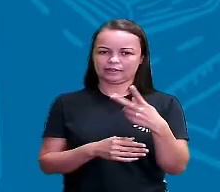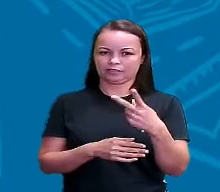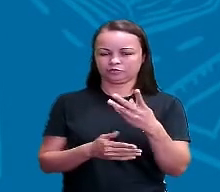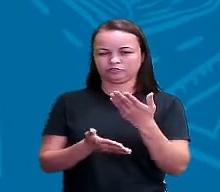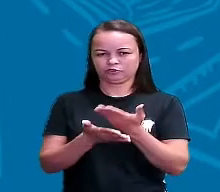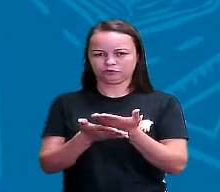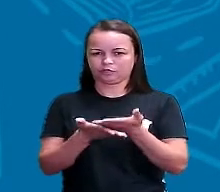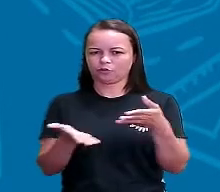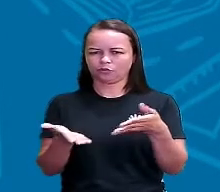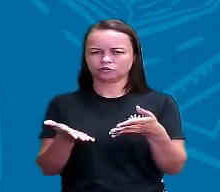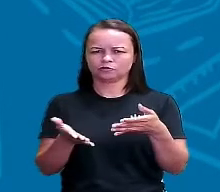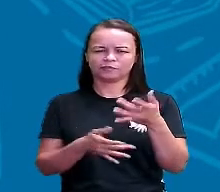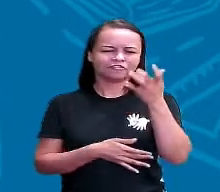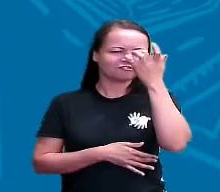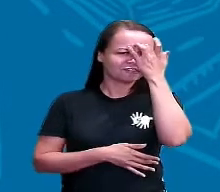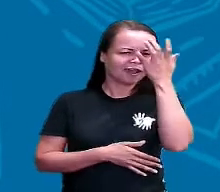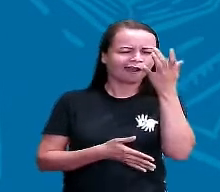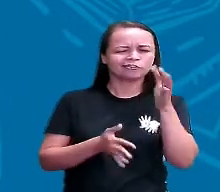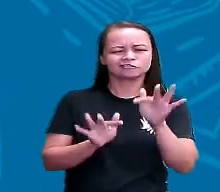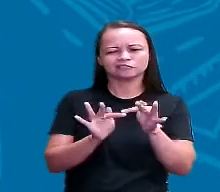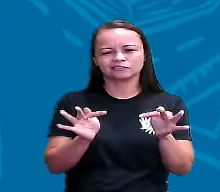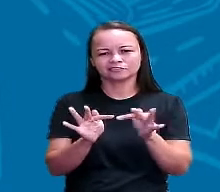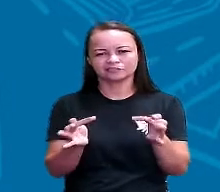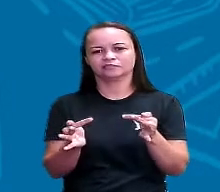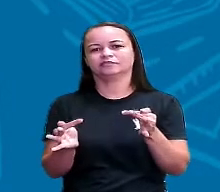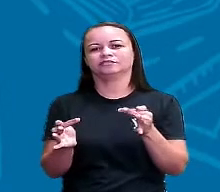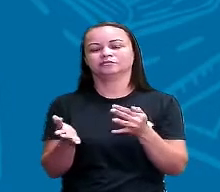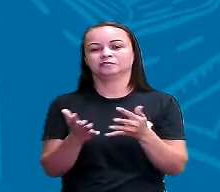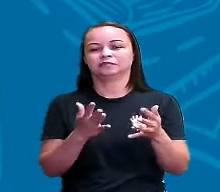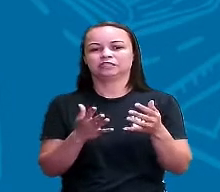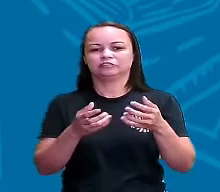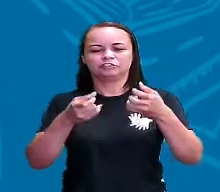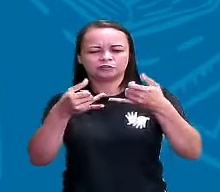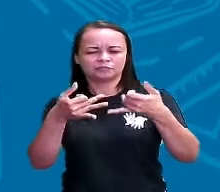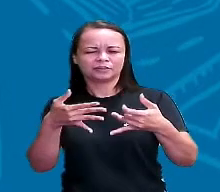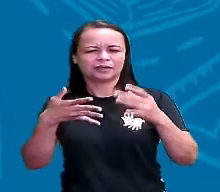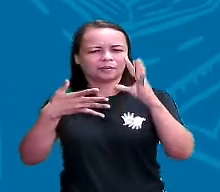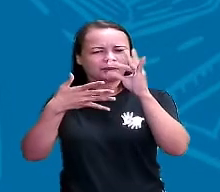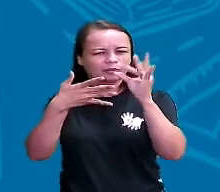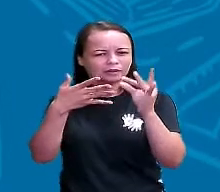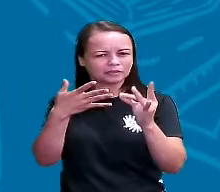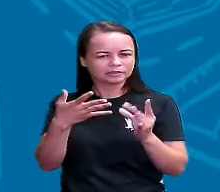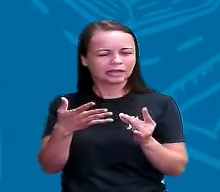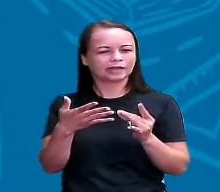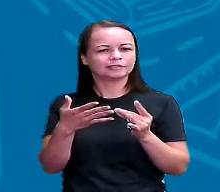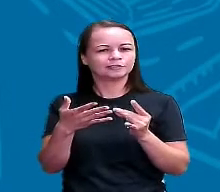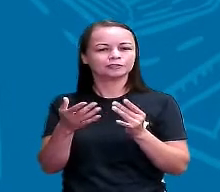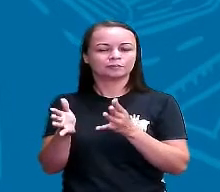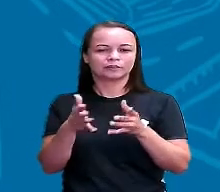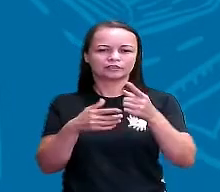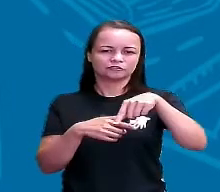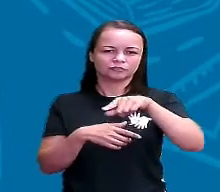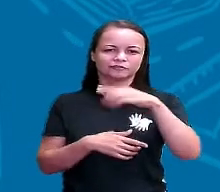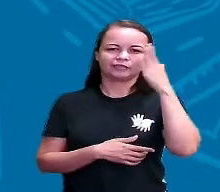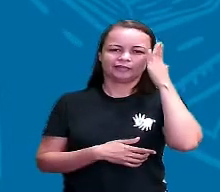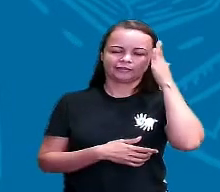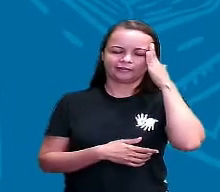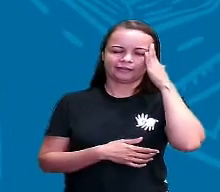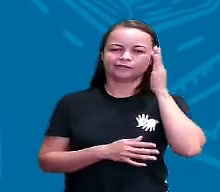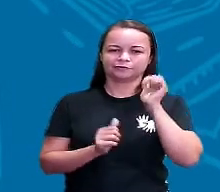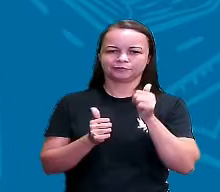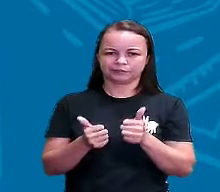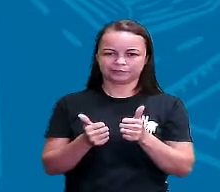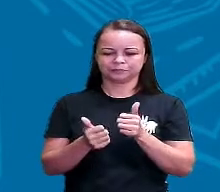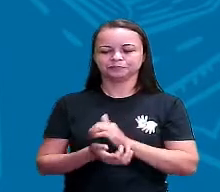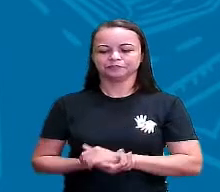hoje. Bem fácil, bem simples, vou explicar cada detalhe passo a passo para vocês poderem entender tudo bem direitinho,